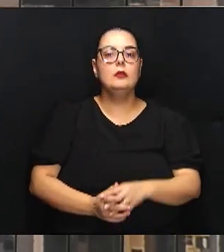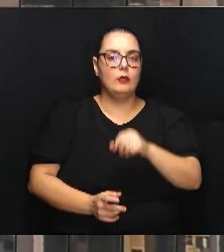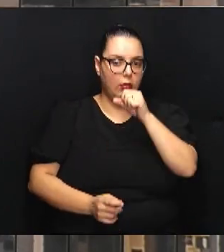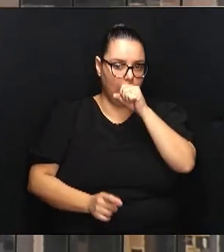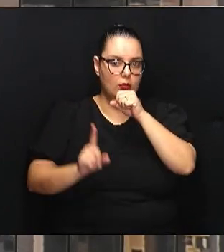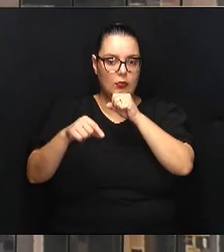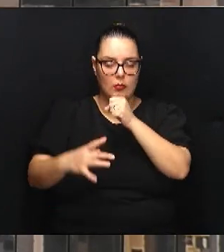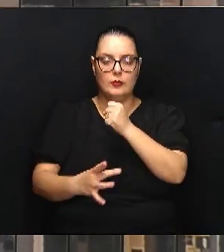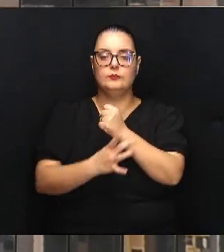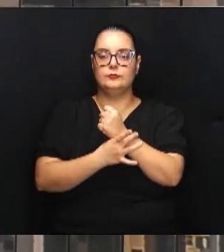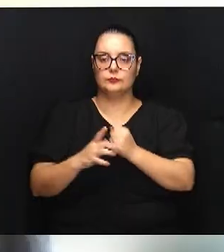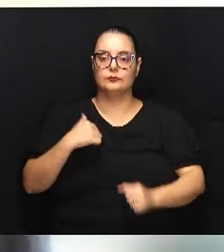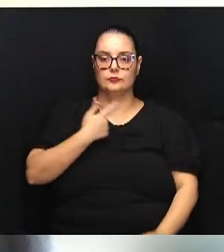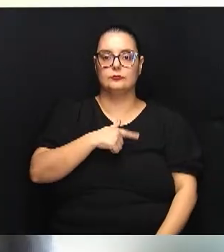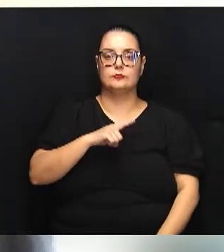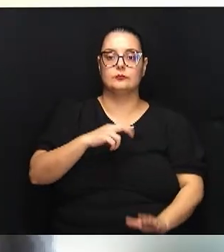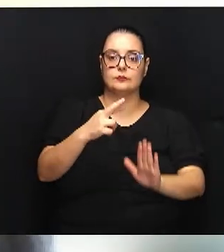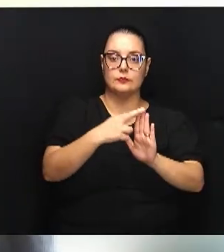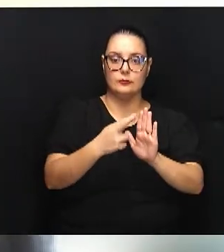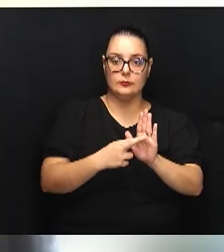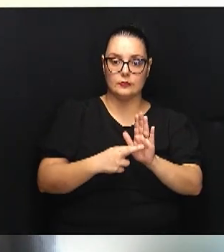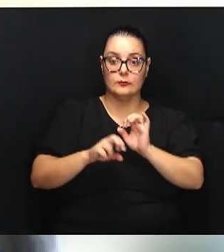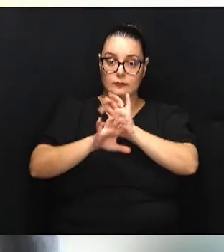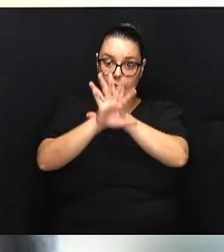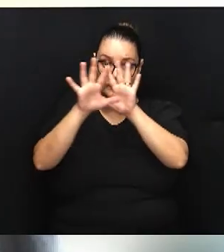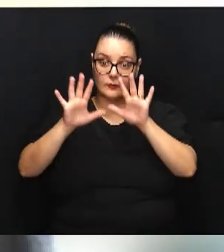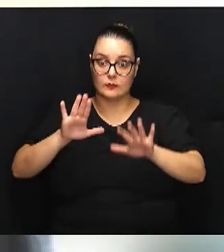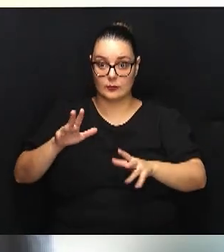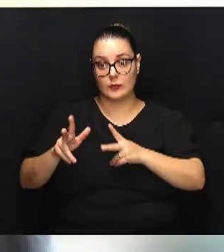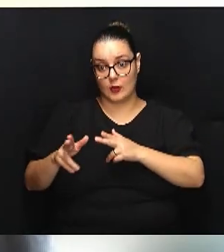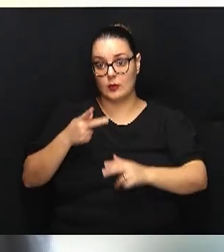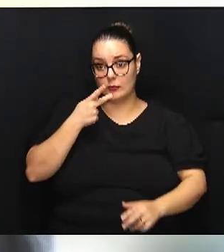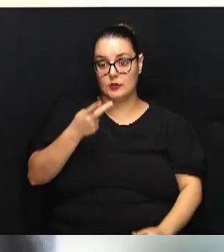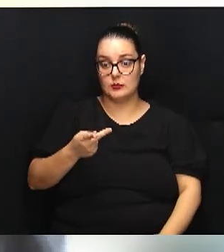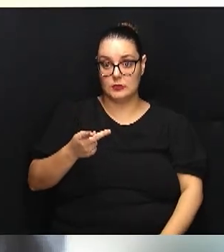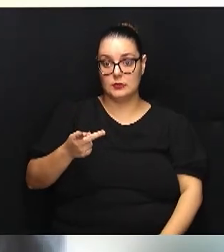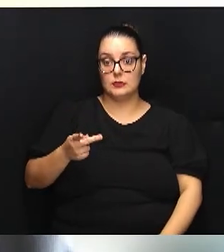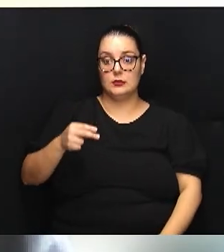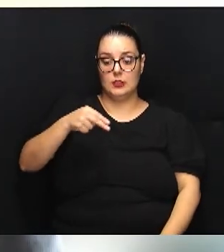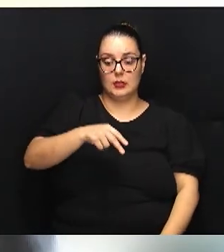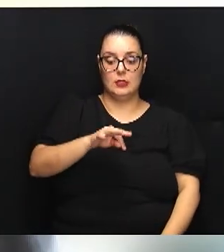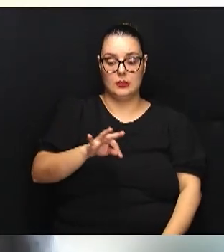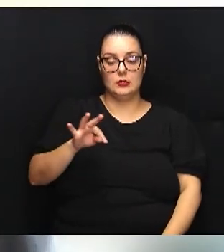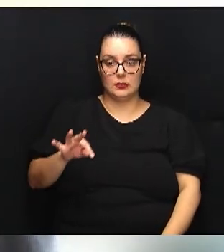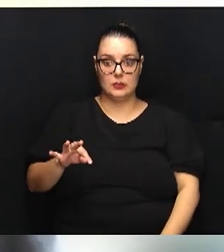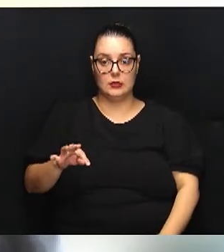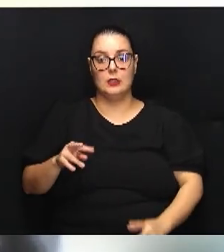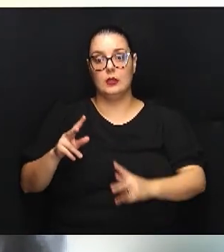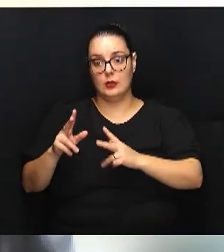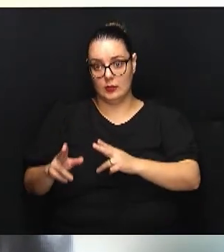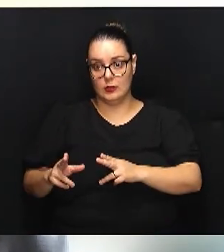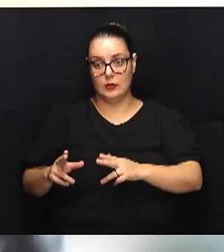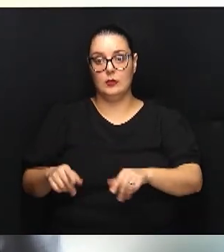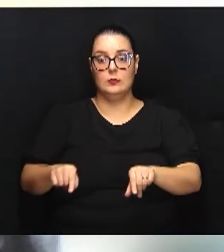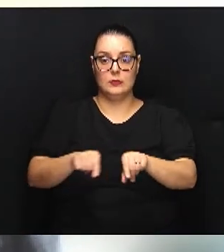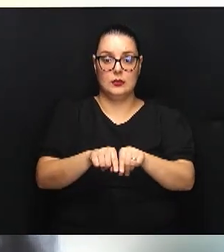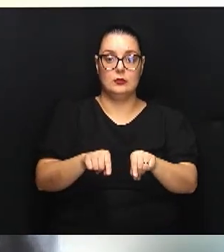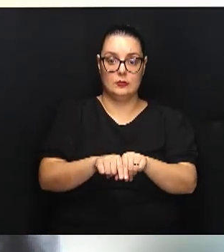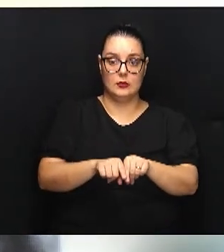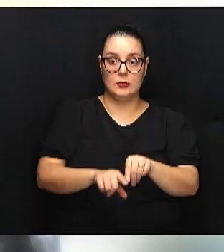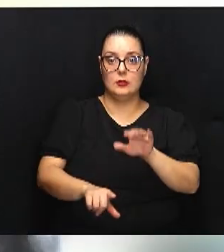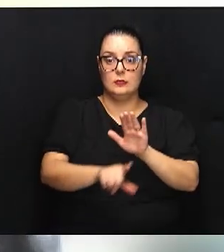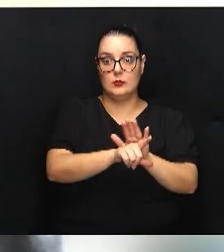seguro? É seguro, nós temos um regramento muito claro, como eu disse, né, tanto por parte da NTT